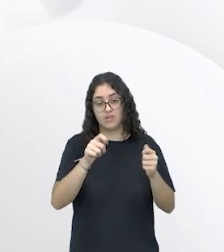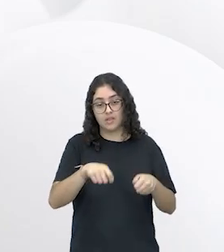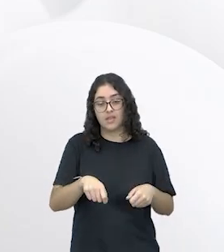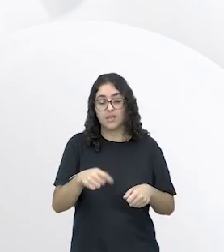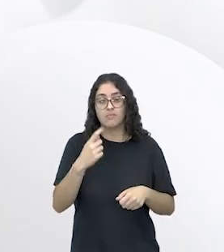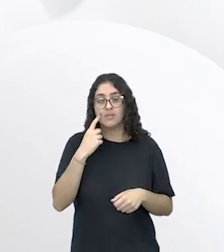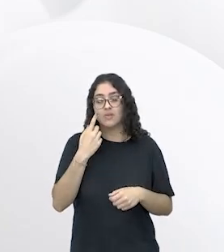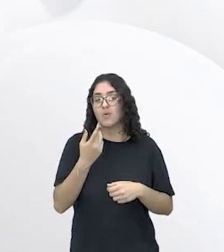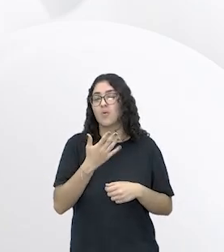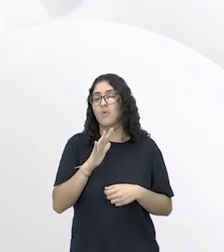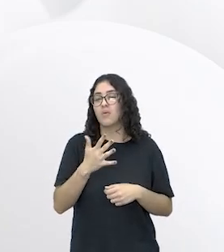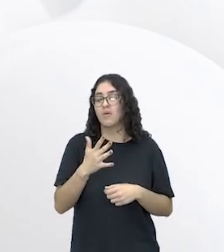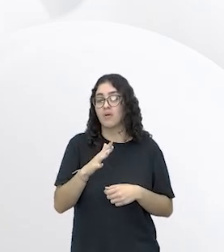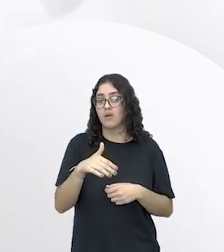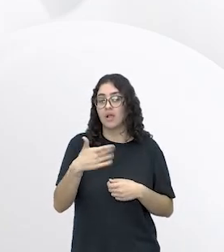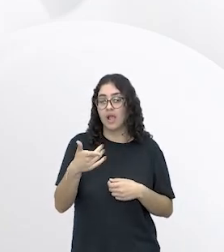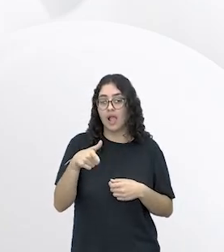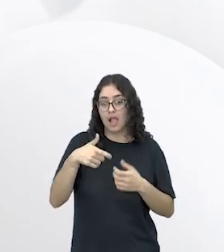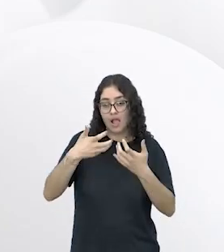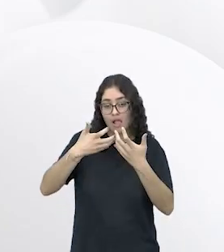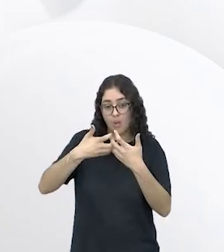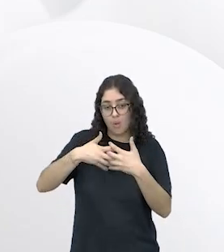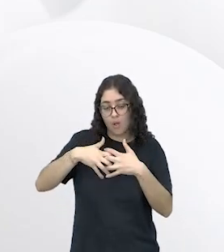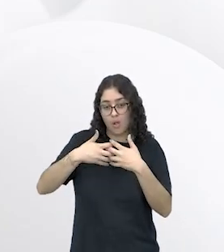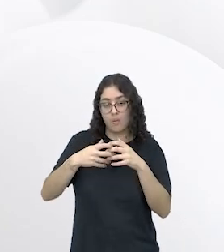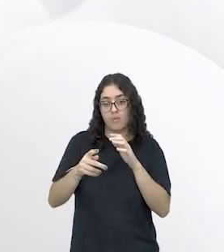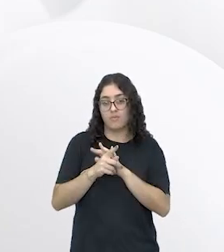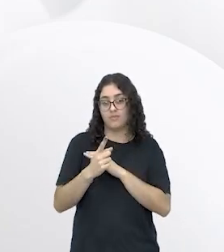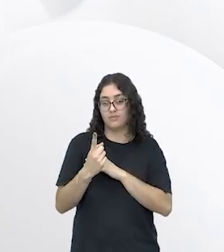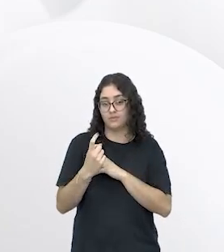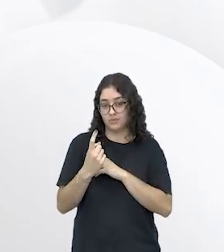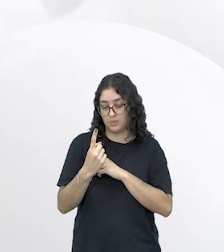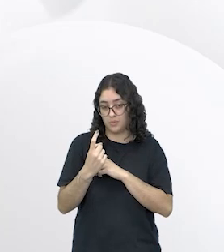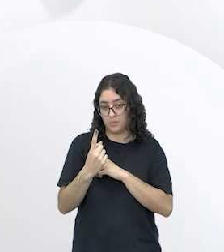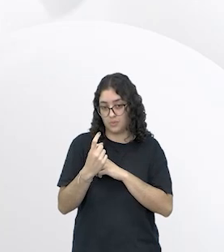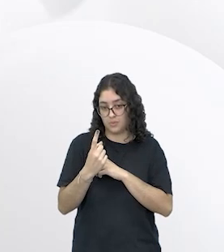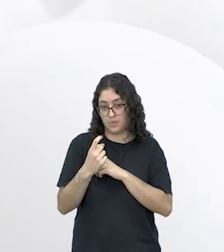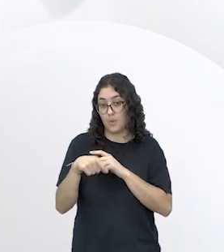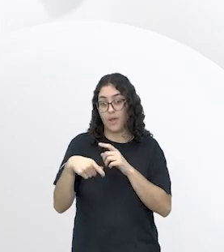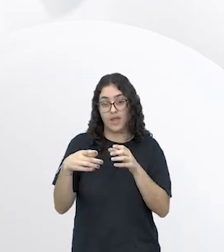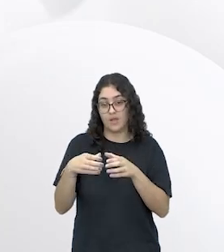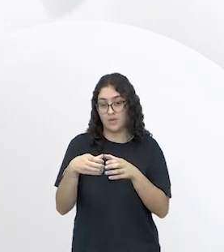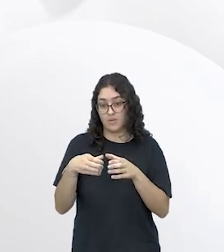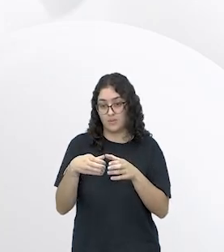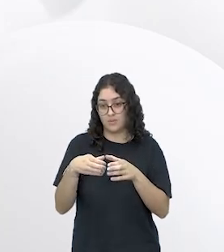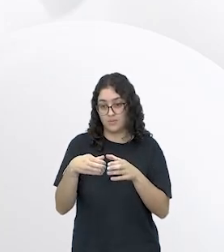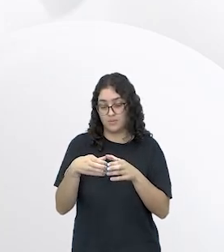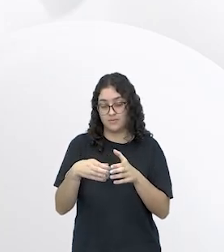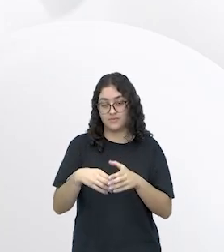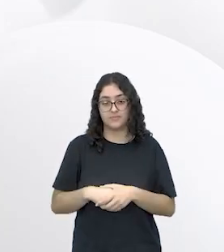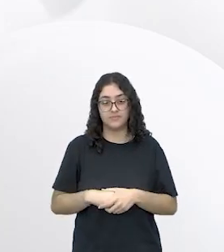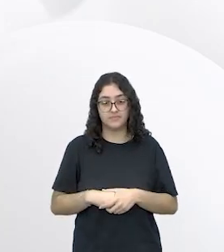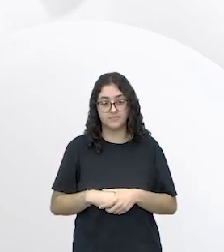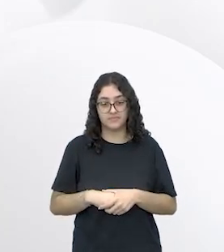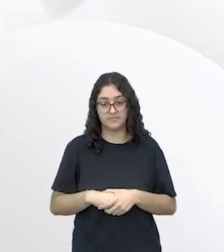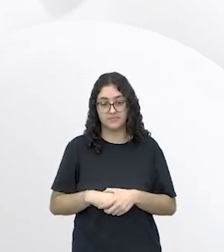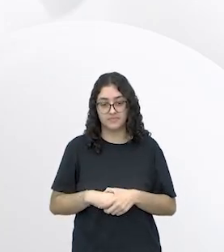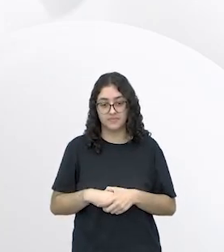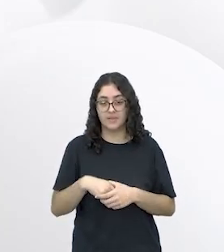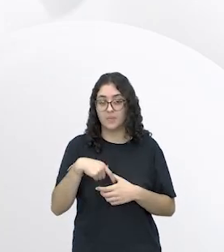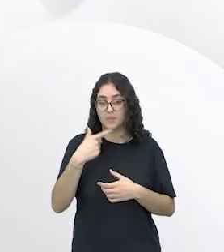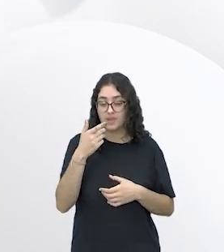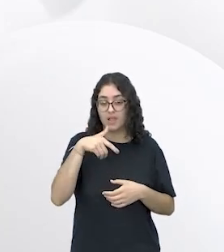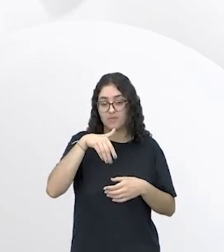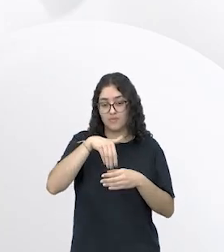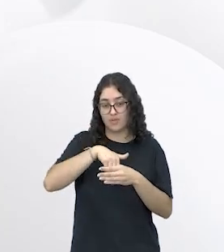respondem a questão. Aí é uma reflexão individual, não é uma em grupo. Aí faz-se a